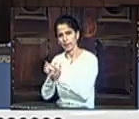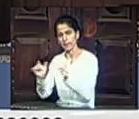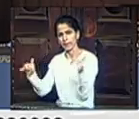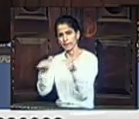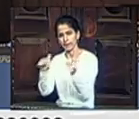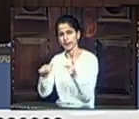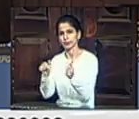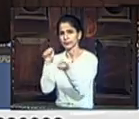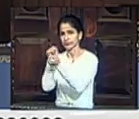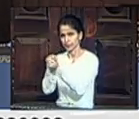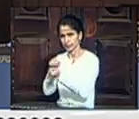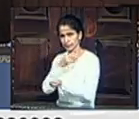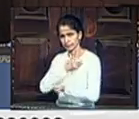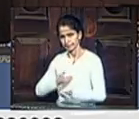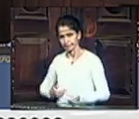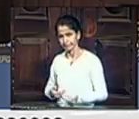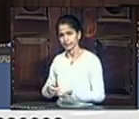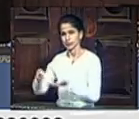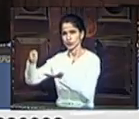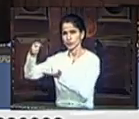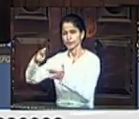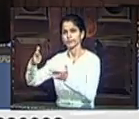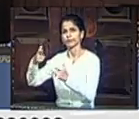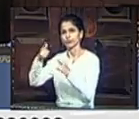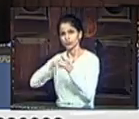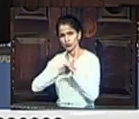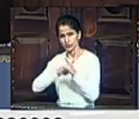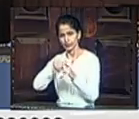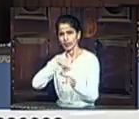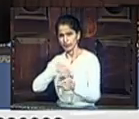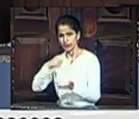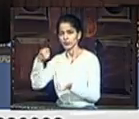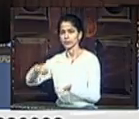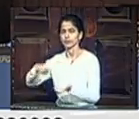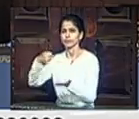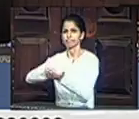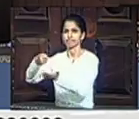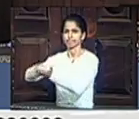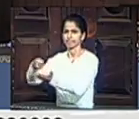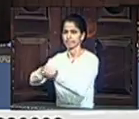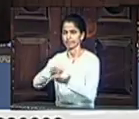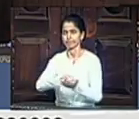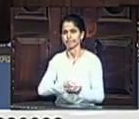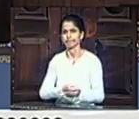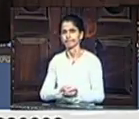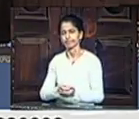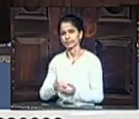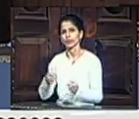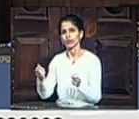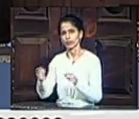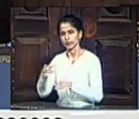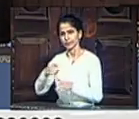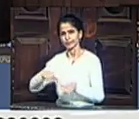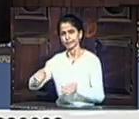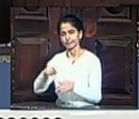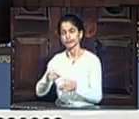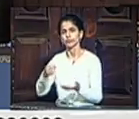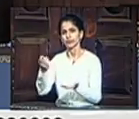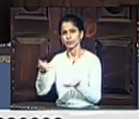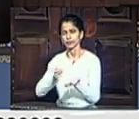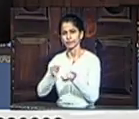com o Executivo para cobrar a dívida ativa. Por isso nos propomos a votar, por exemplo, o